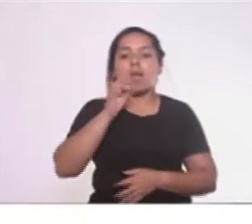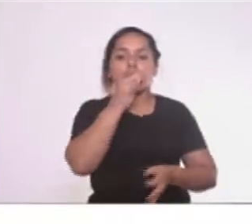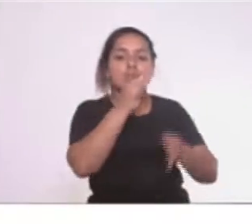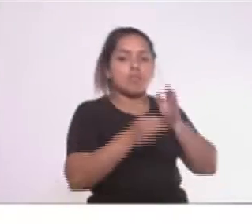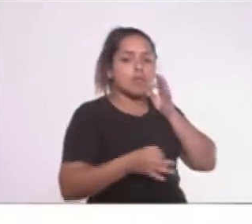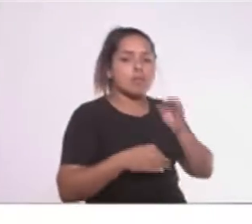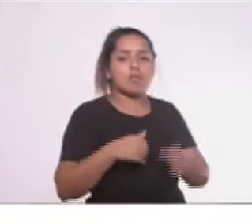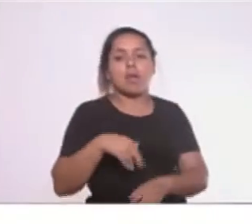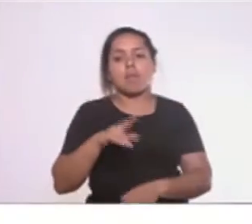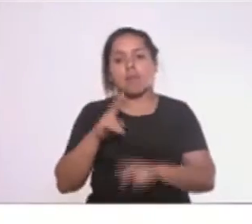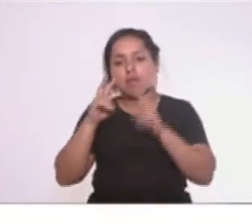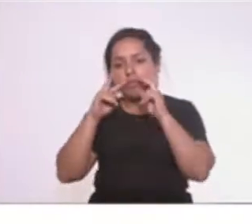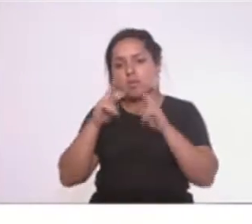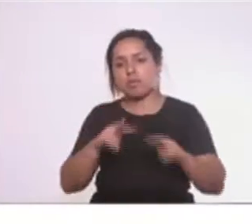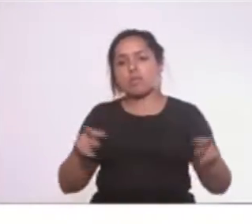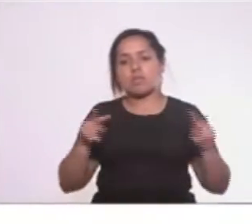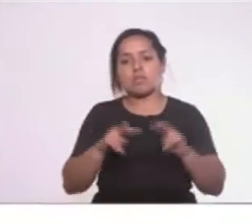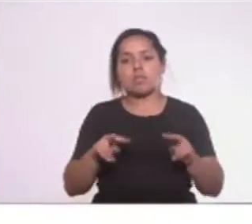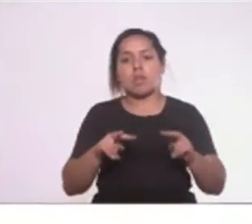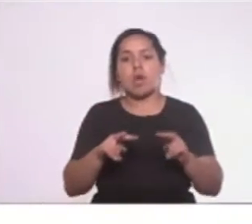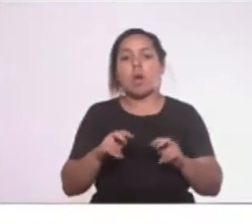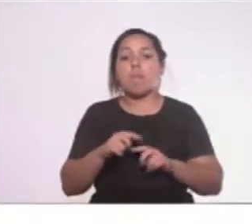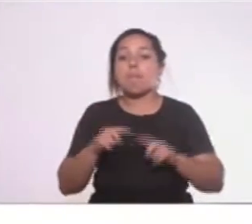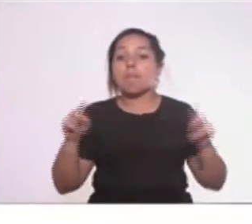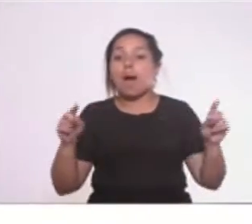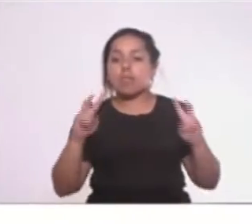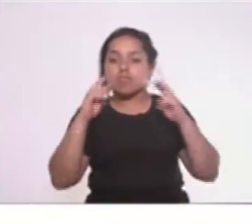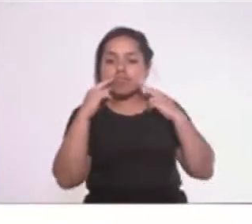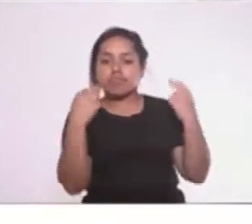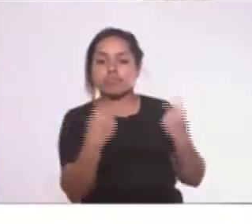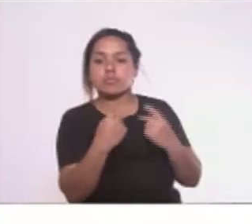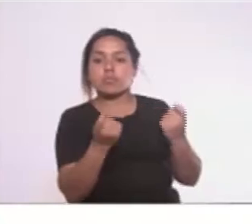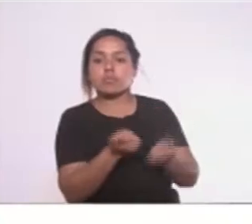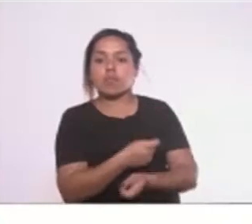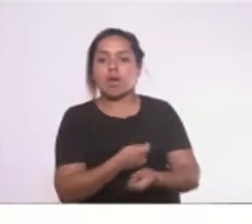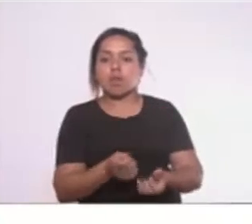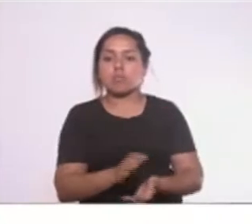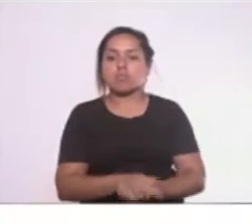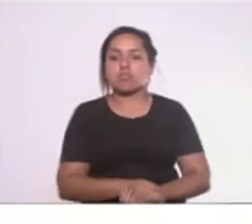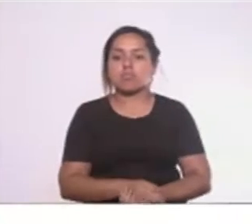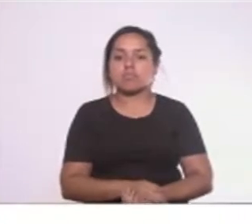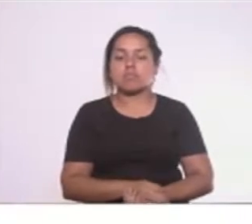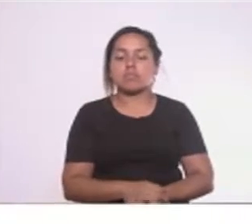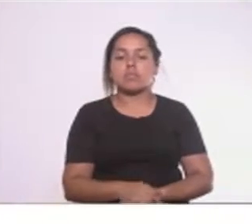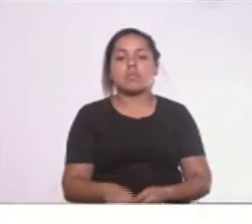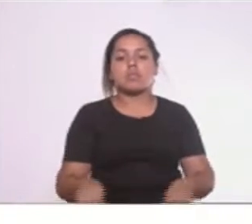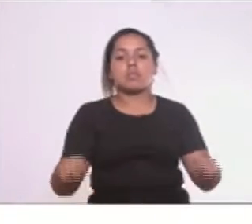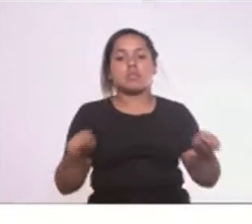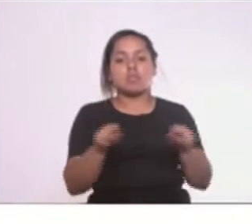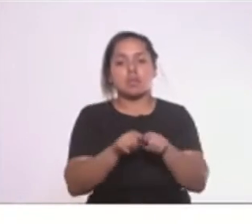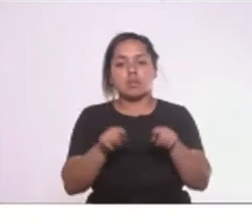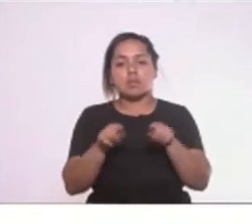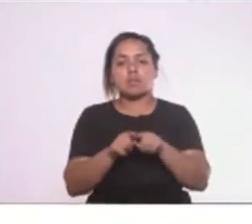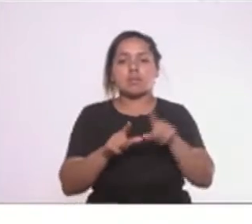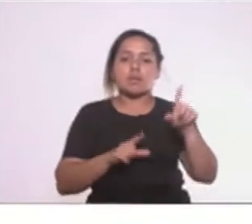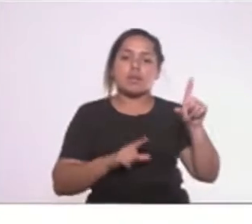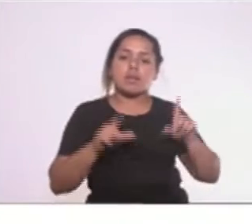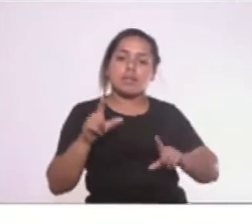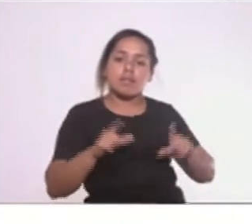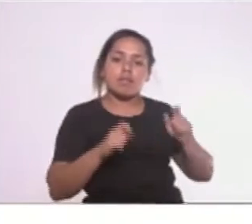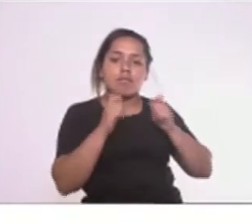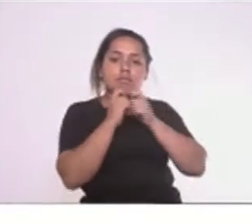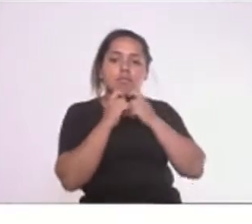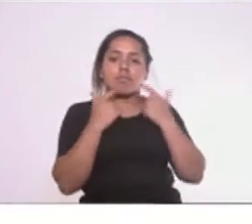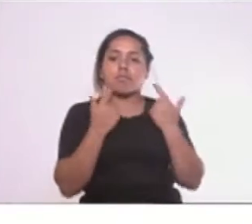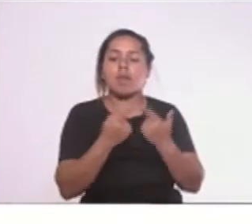importa é que o Parlamento Fluminense seja o mais poroso, o mais transparente possível, e certamente ter a TV da casa operando em sinal aberto me